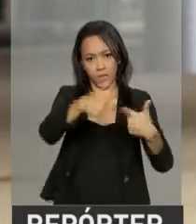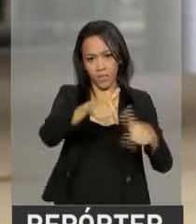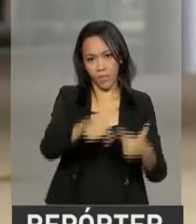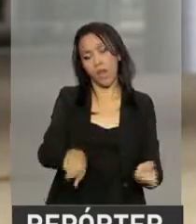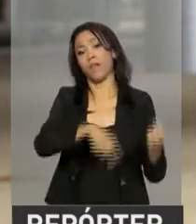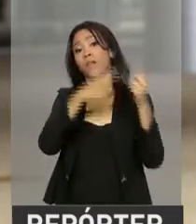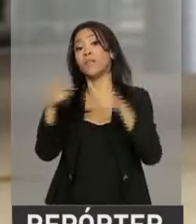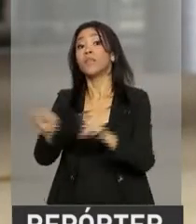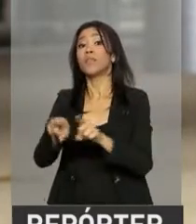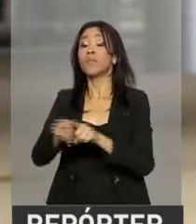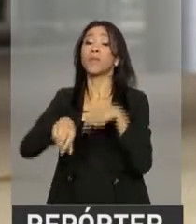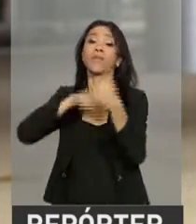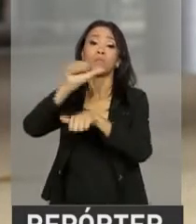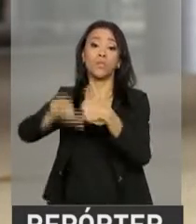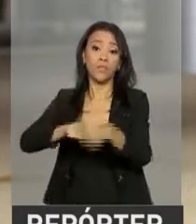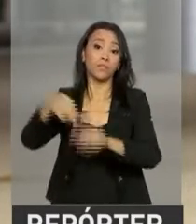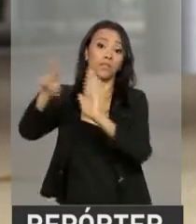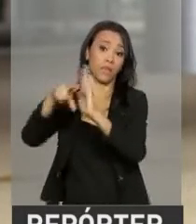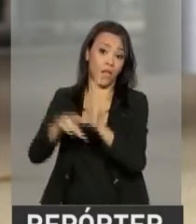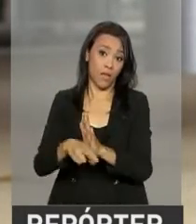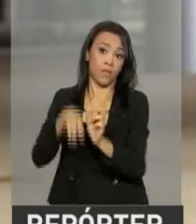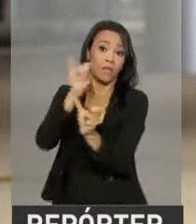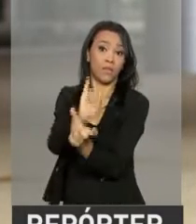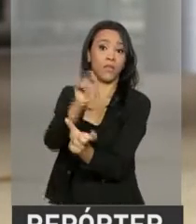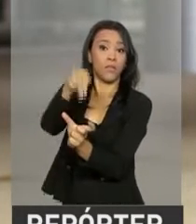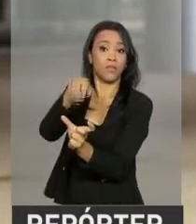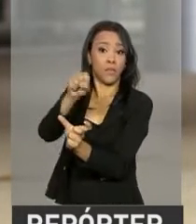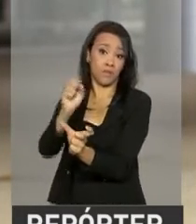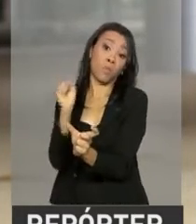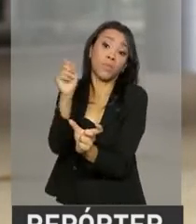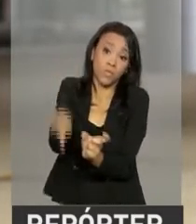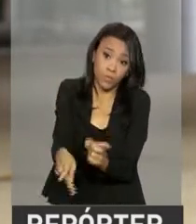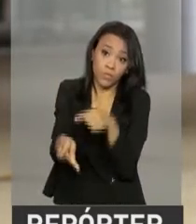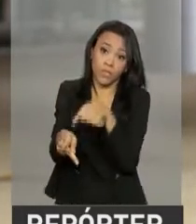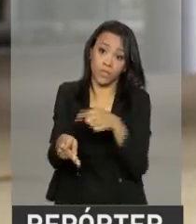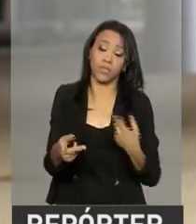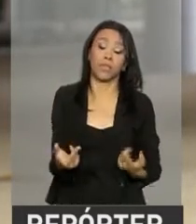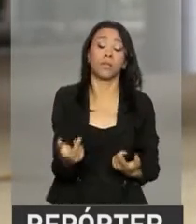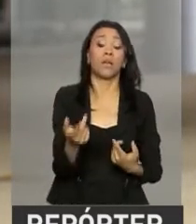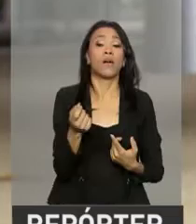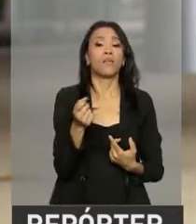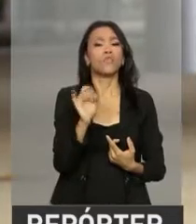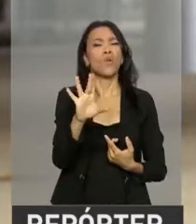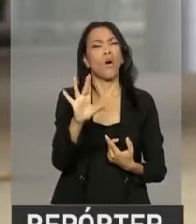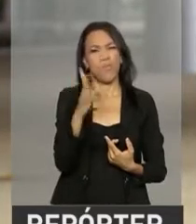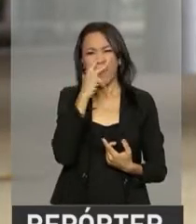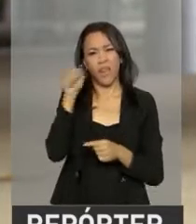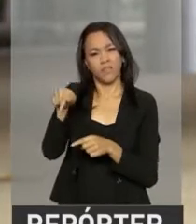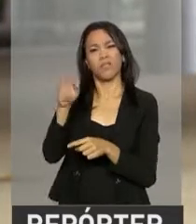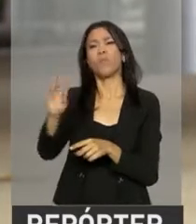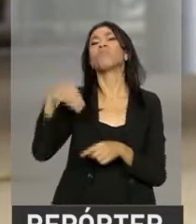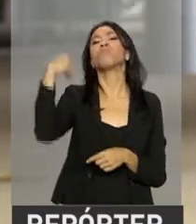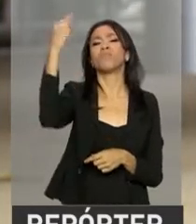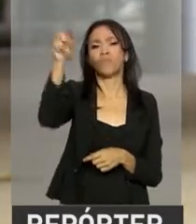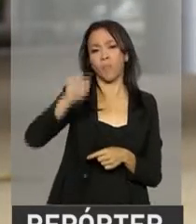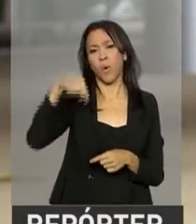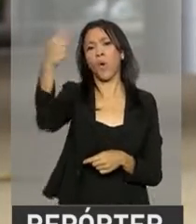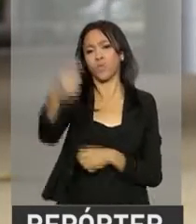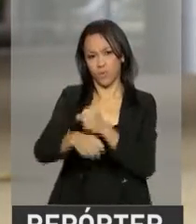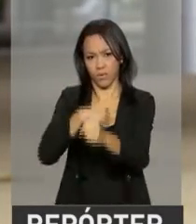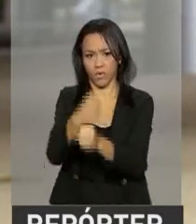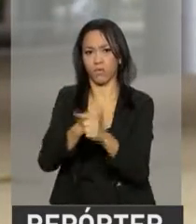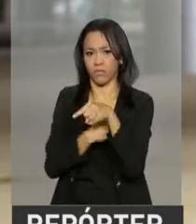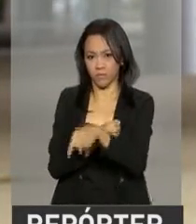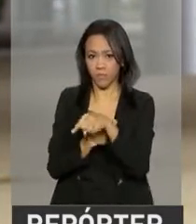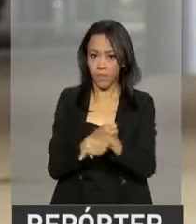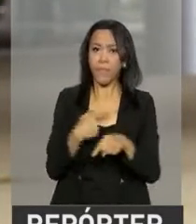mas ele disse que a reforma da Previdência, a aprovação da reforma da Previdência deve ficar só para o ano que vem. Ele disse que tem segurança na aprovação